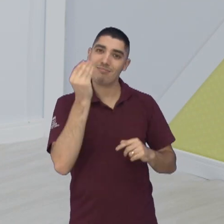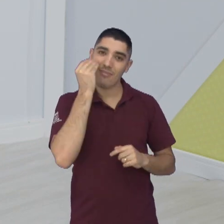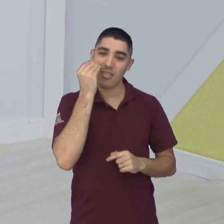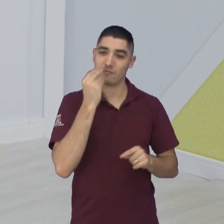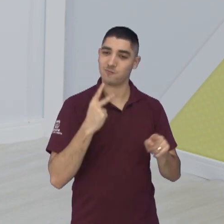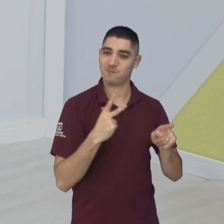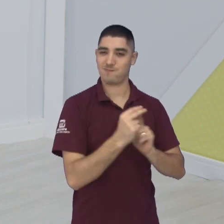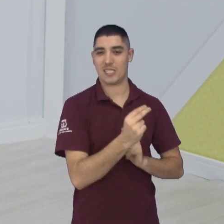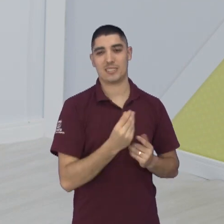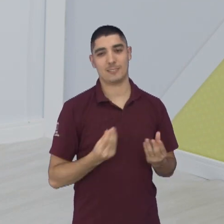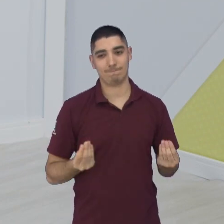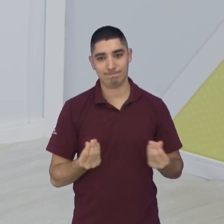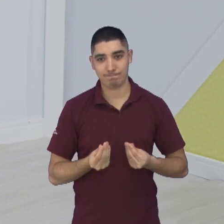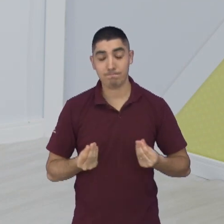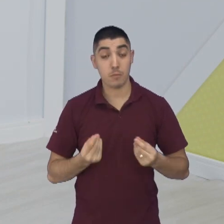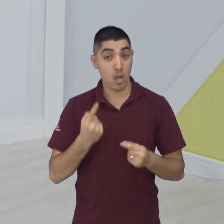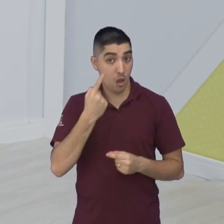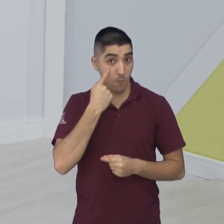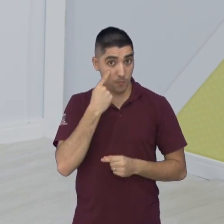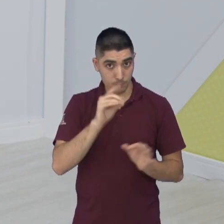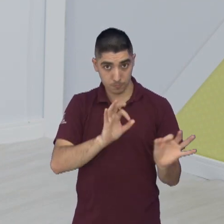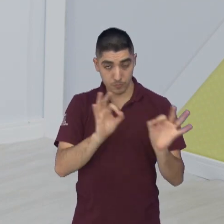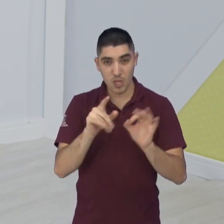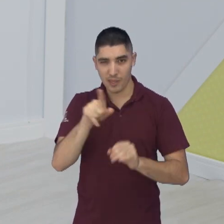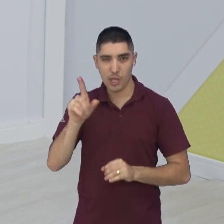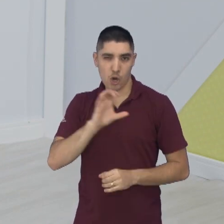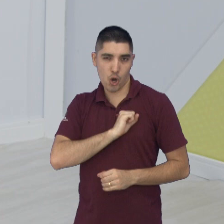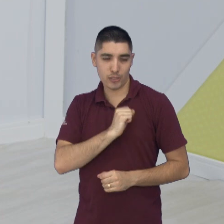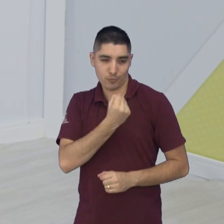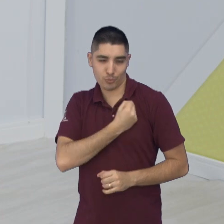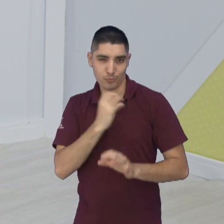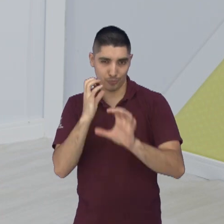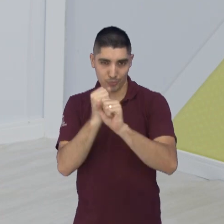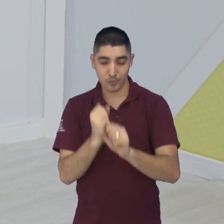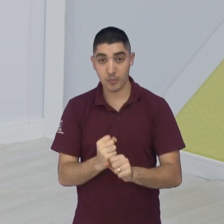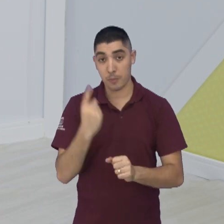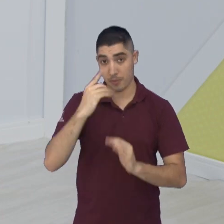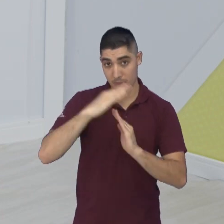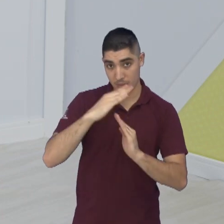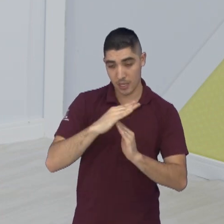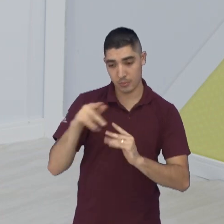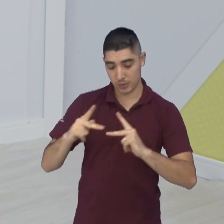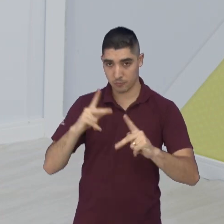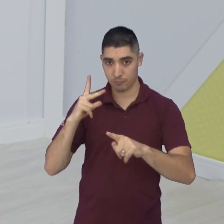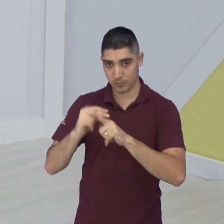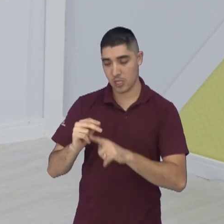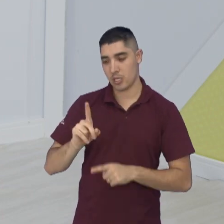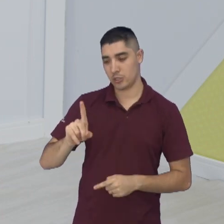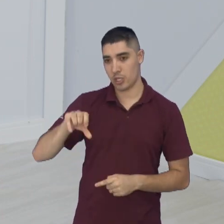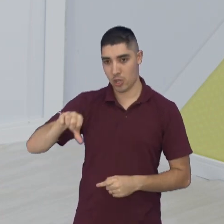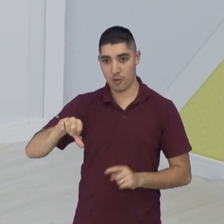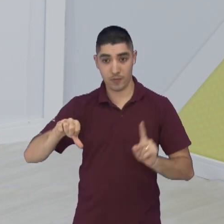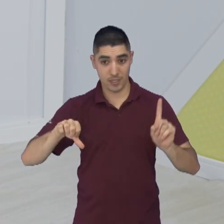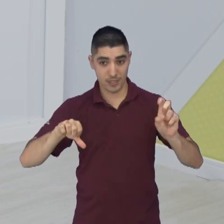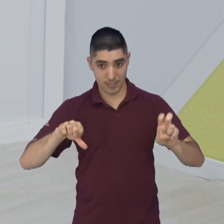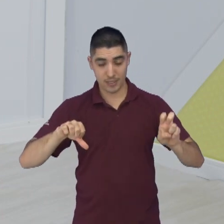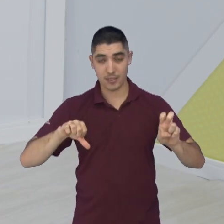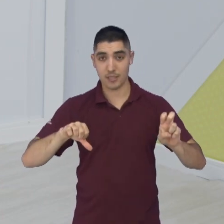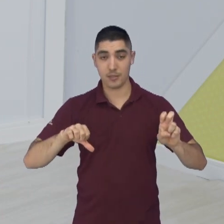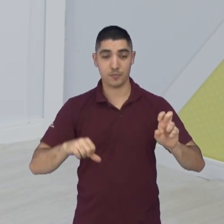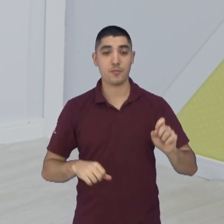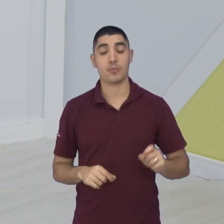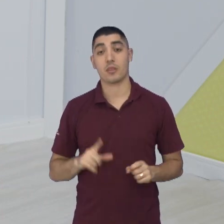pontinho aí fora de casa. Só para você ter uma ideia, quem gosta de basquete gosta de números, primeiro quarto, vitória do São José, 19-15, segundo, vitória do São